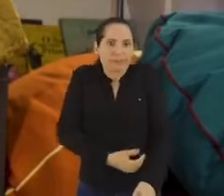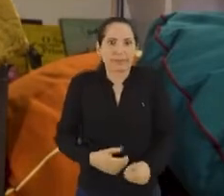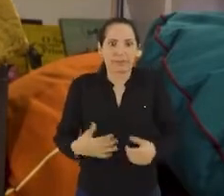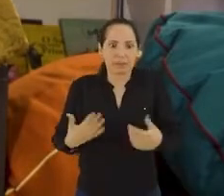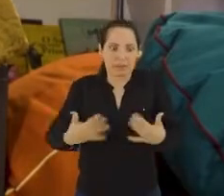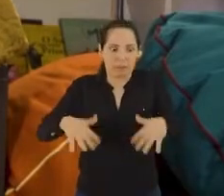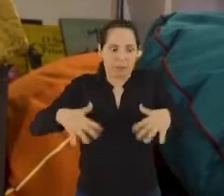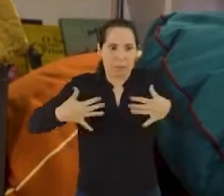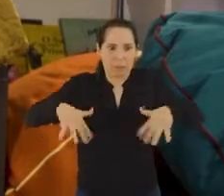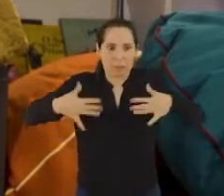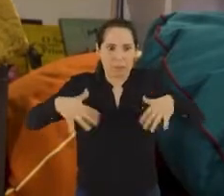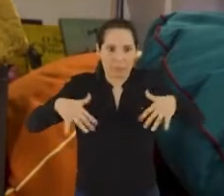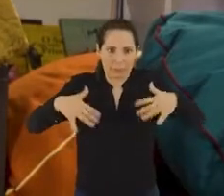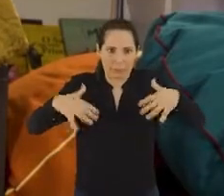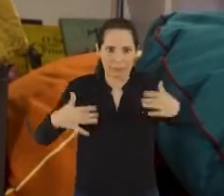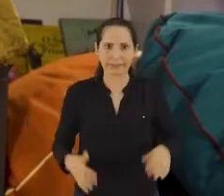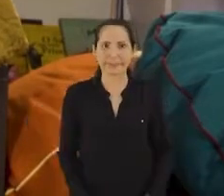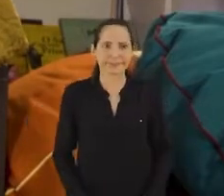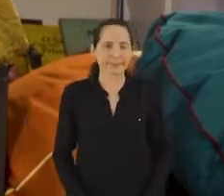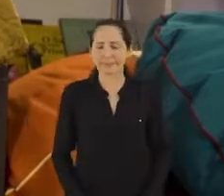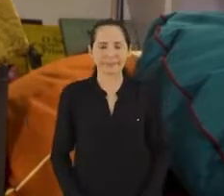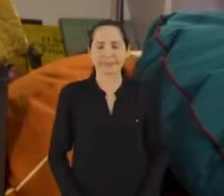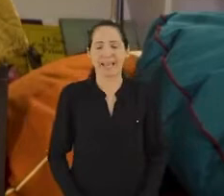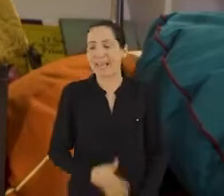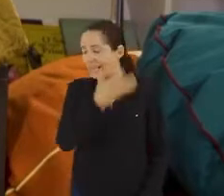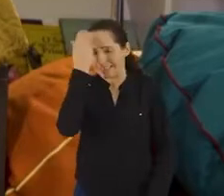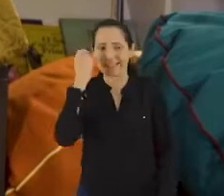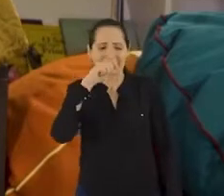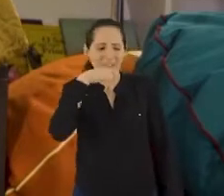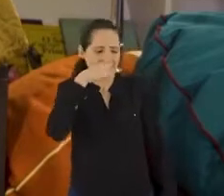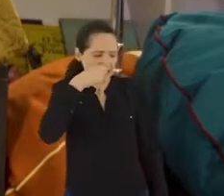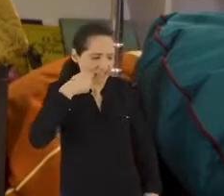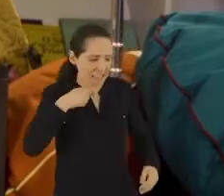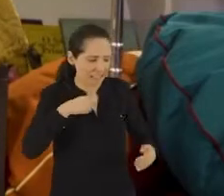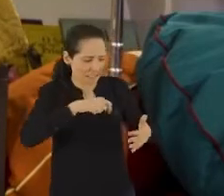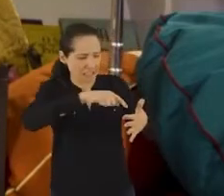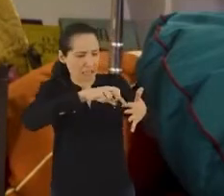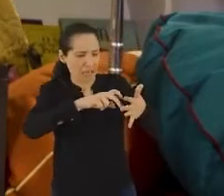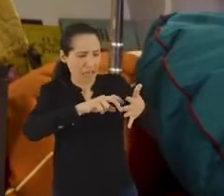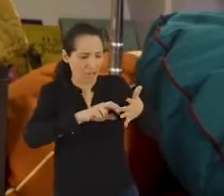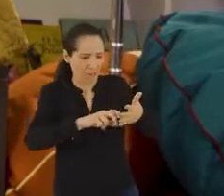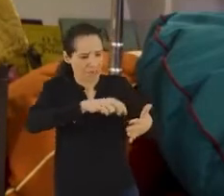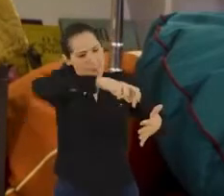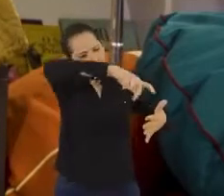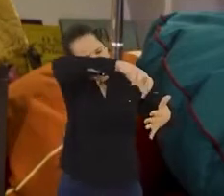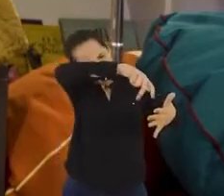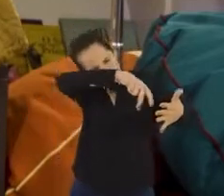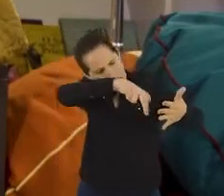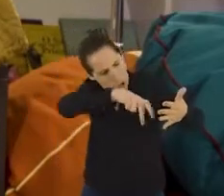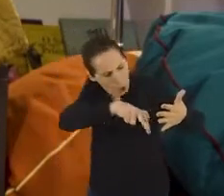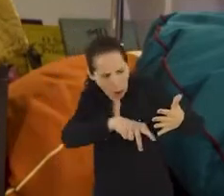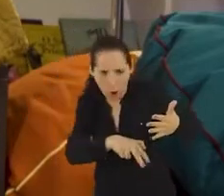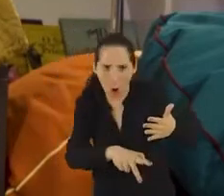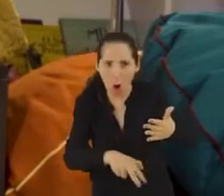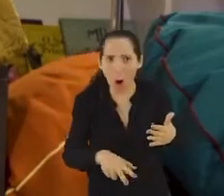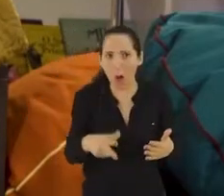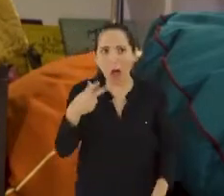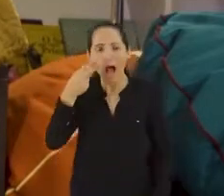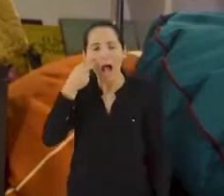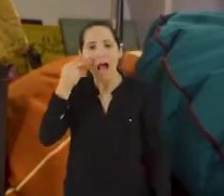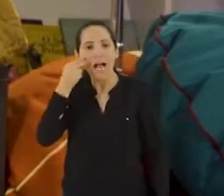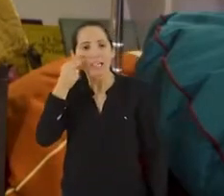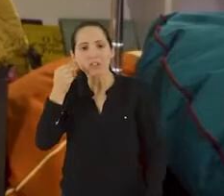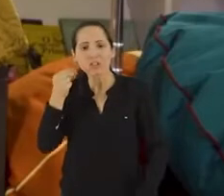Naquele dia, não teve escovar os dentes, descer a escada tranquilamente. Ela voou escada abaixo. A gatinha Mimi ficou lá parada,